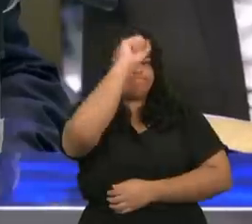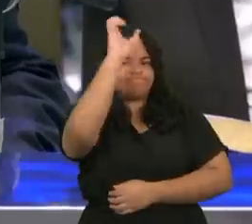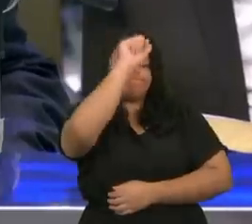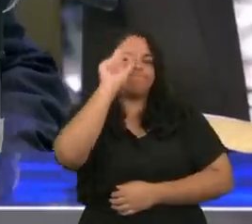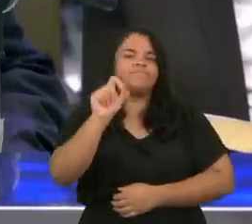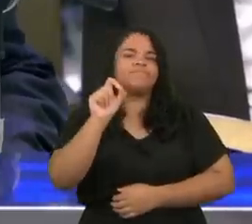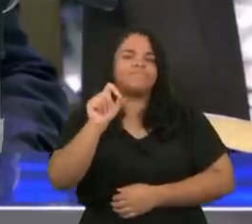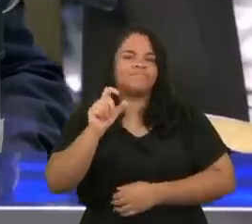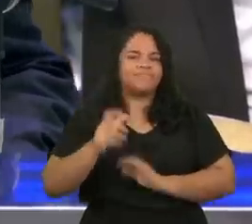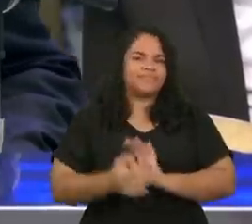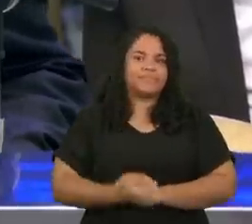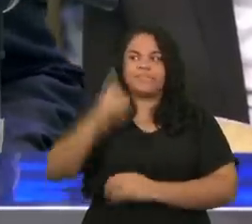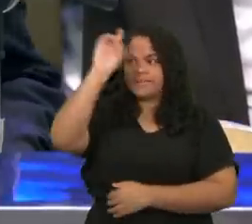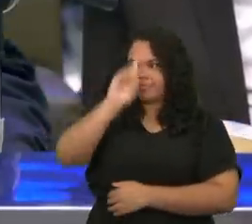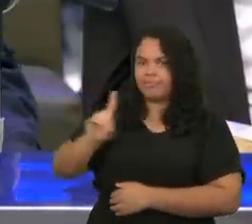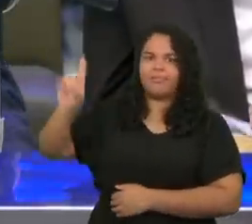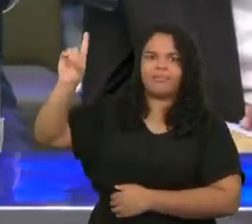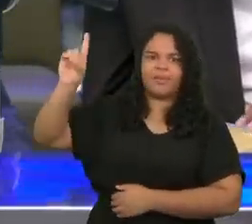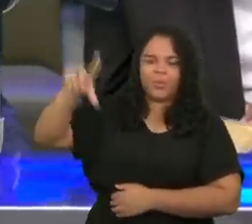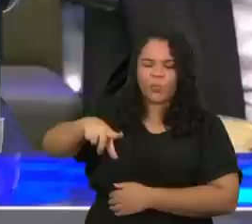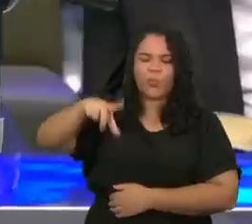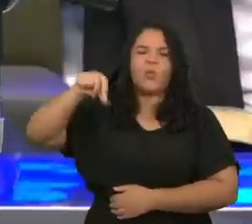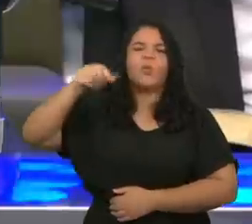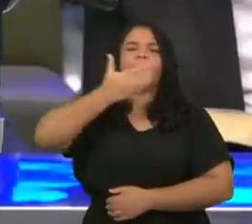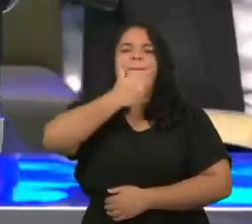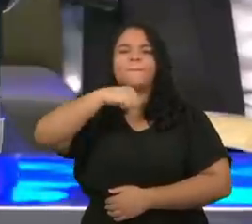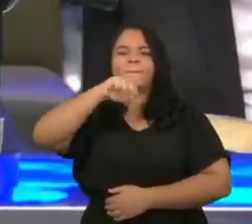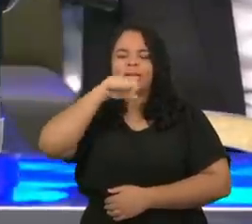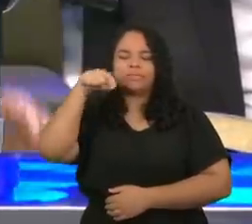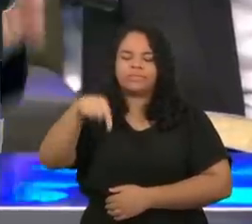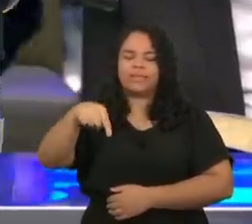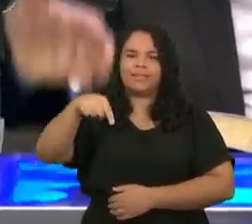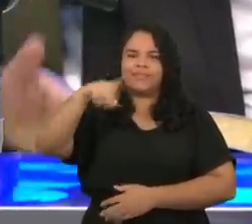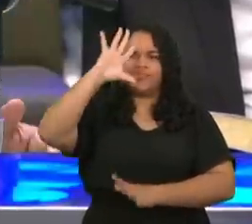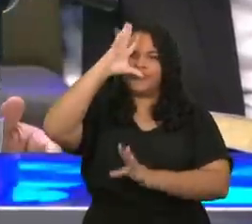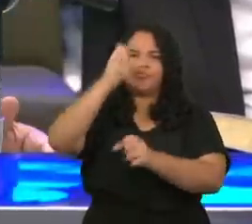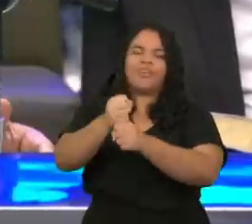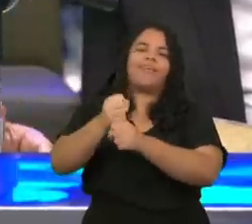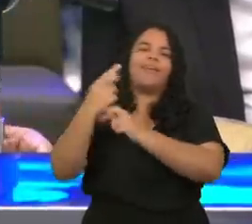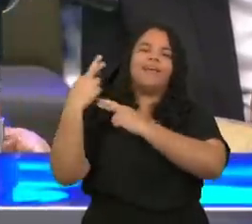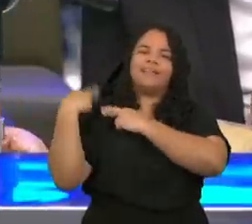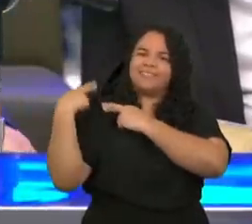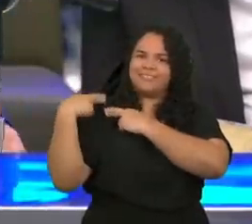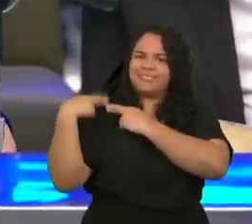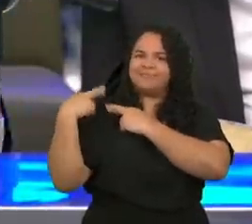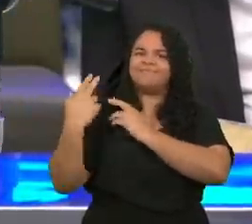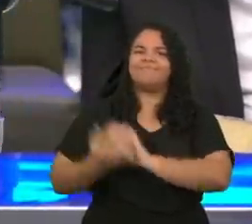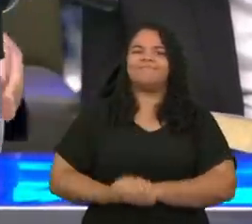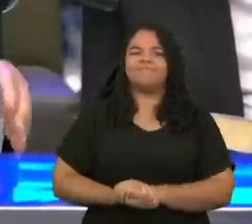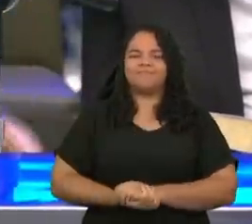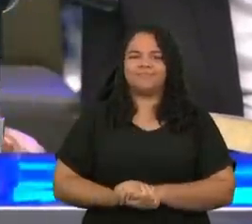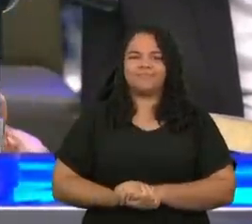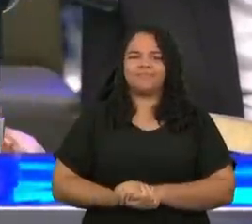por Deus amém meus irmãos Deus foi quem instituiu e aquele que quer